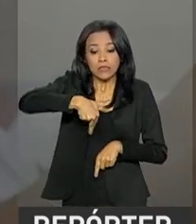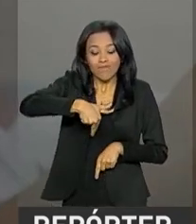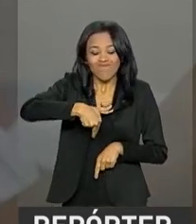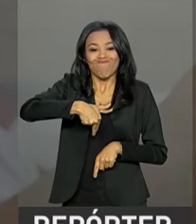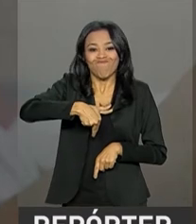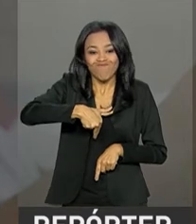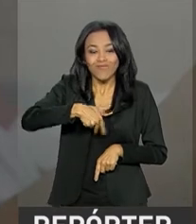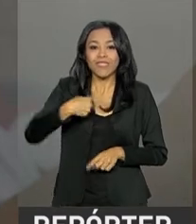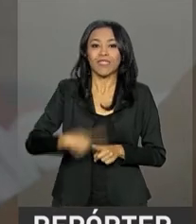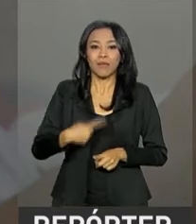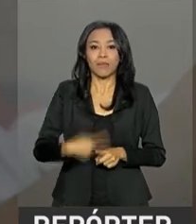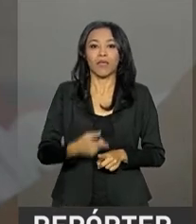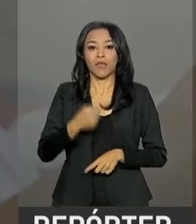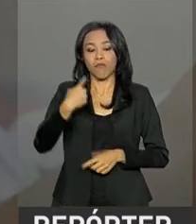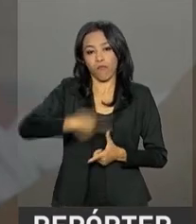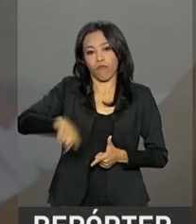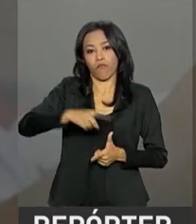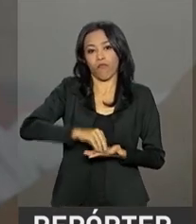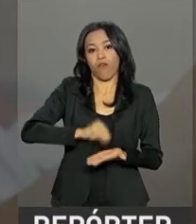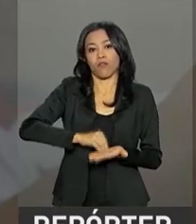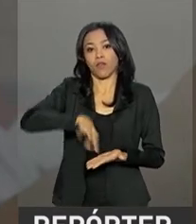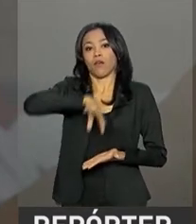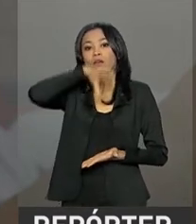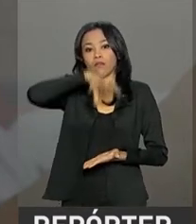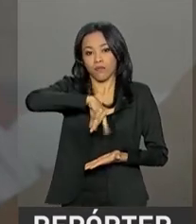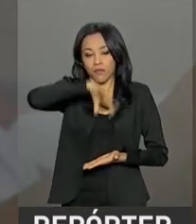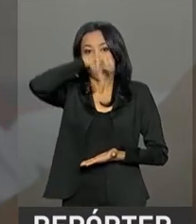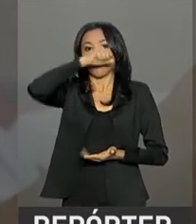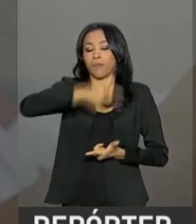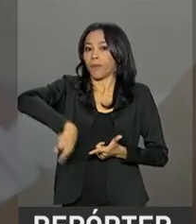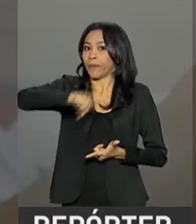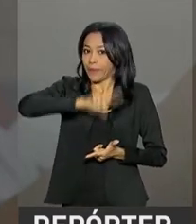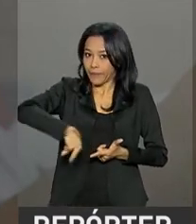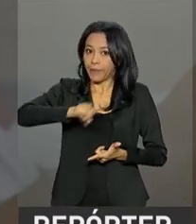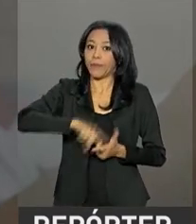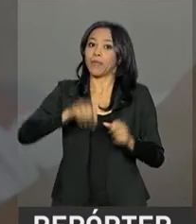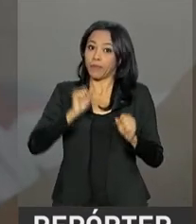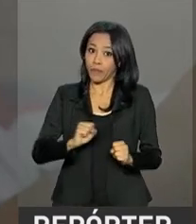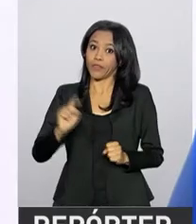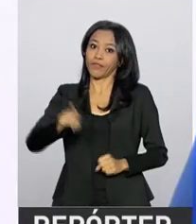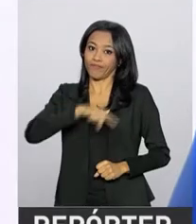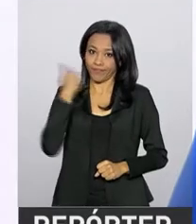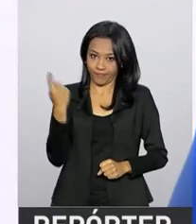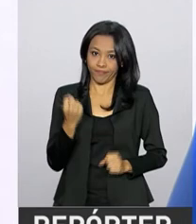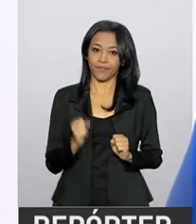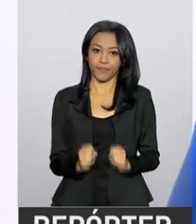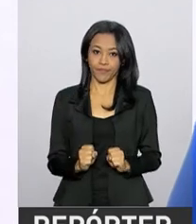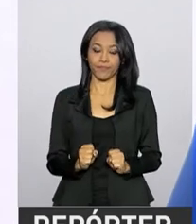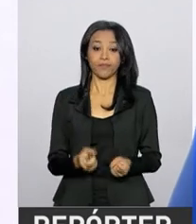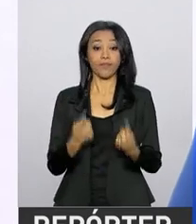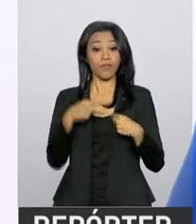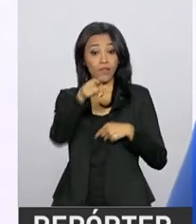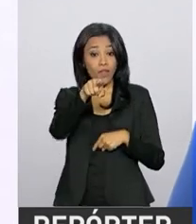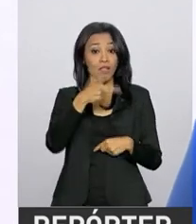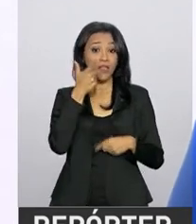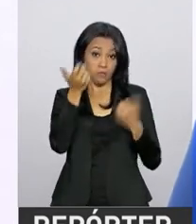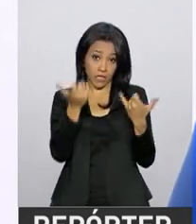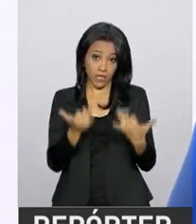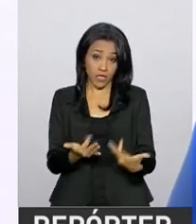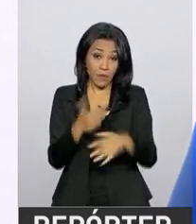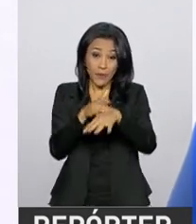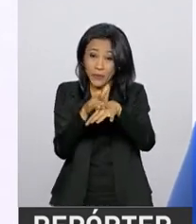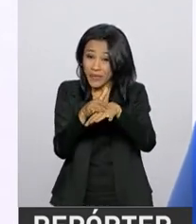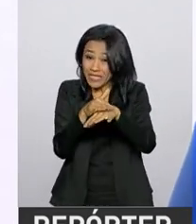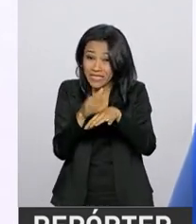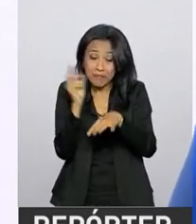provoca insuficiência respiratória e em alguns casos mais graves pode levar à morte ou doença muito grave e que felizmente